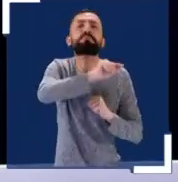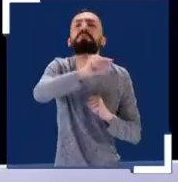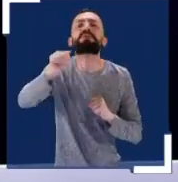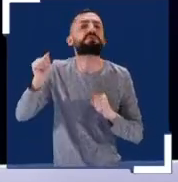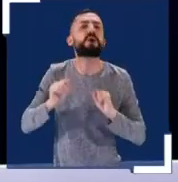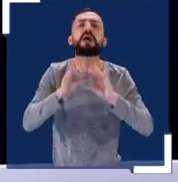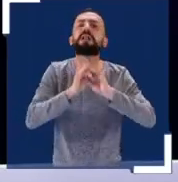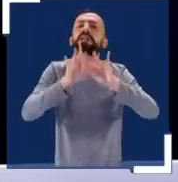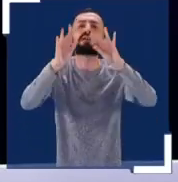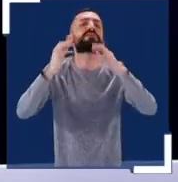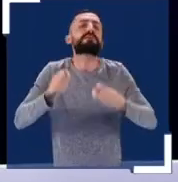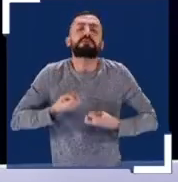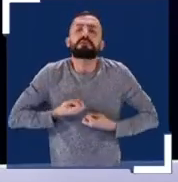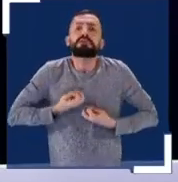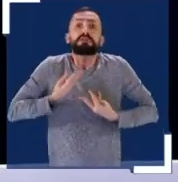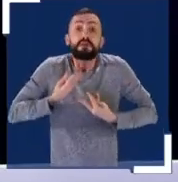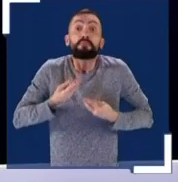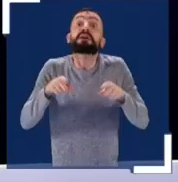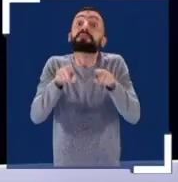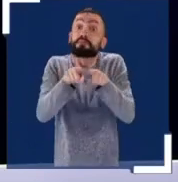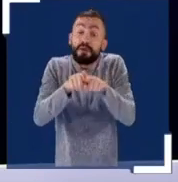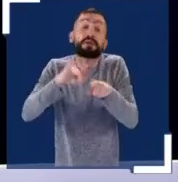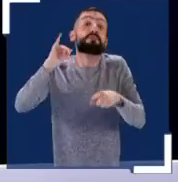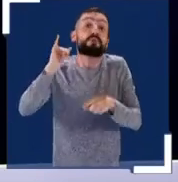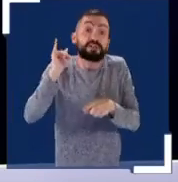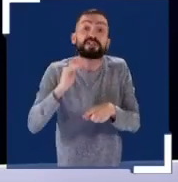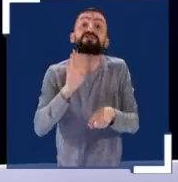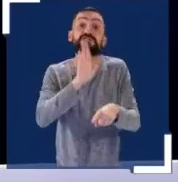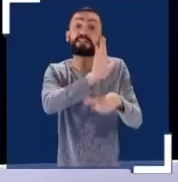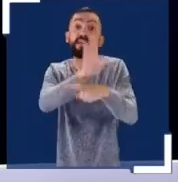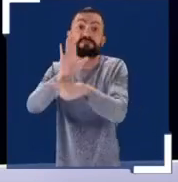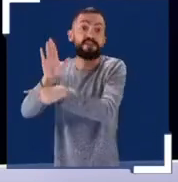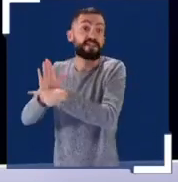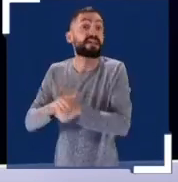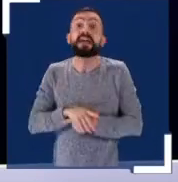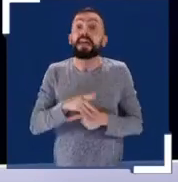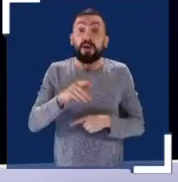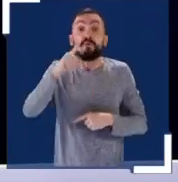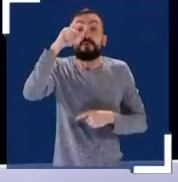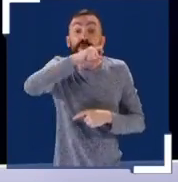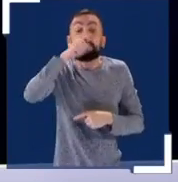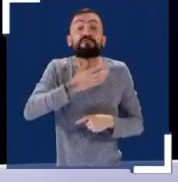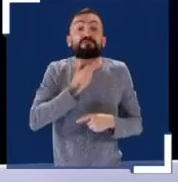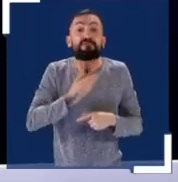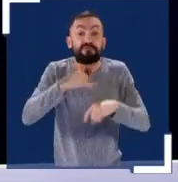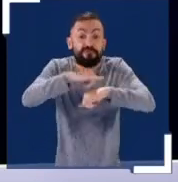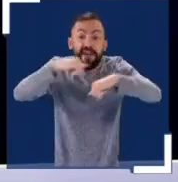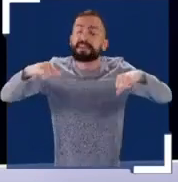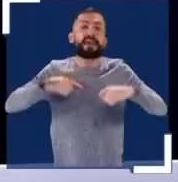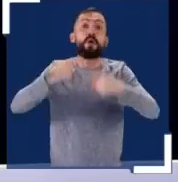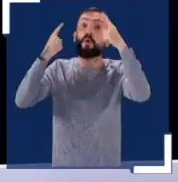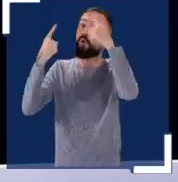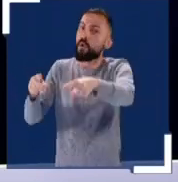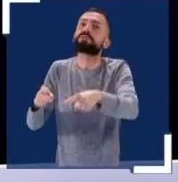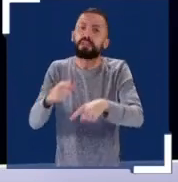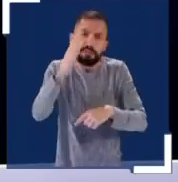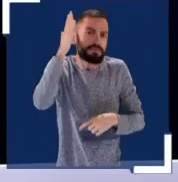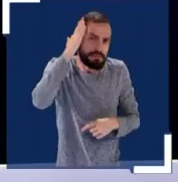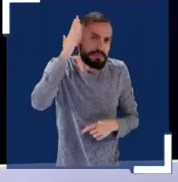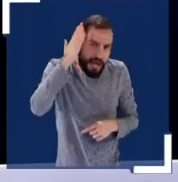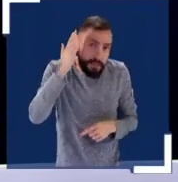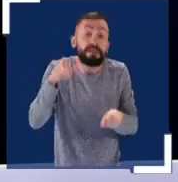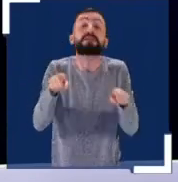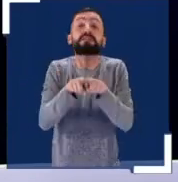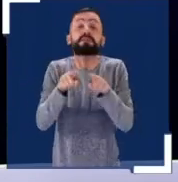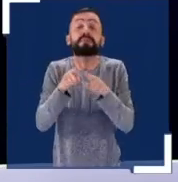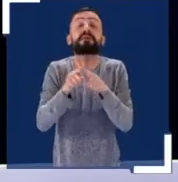também a oportunidade da defesa para todos. Eu sou contra o fake news e continuarei a me posicionar contra isso. Defendo a